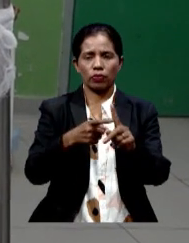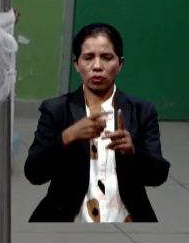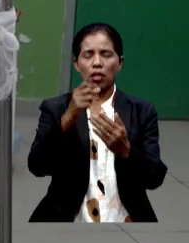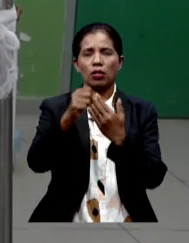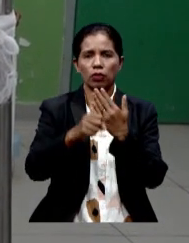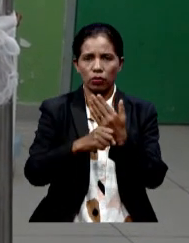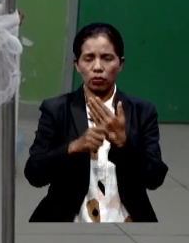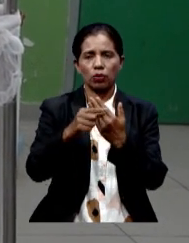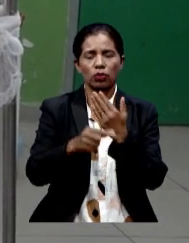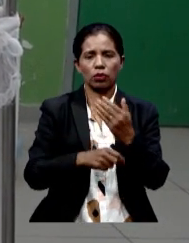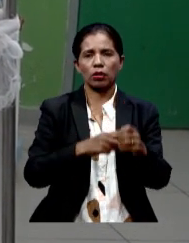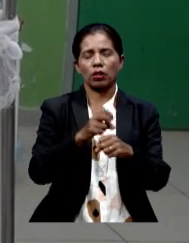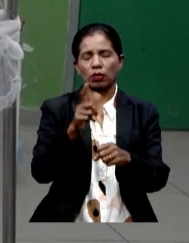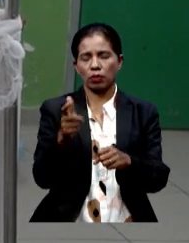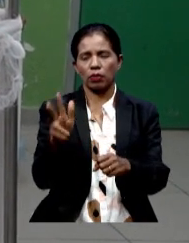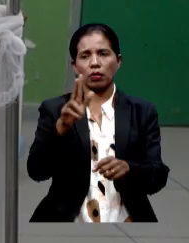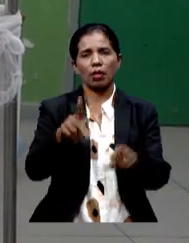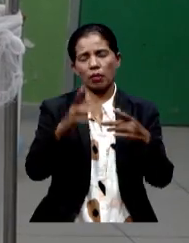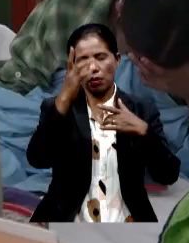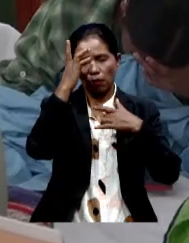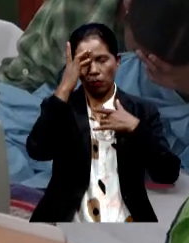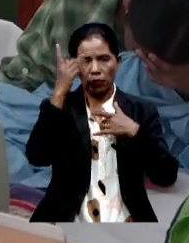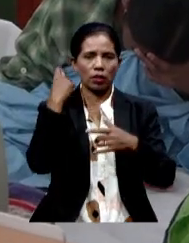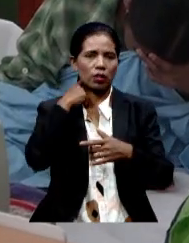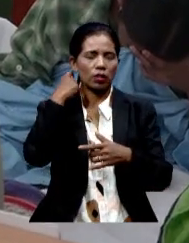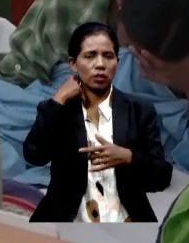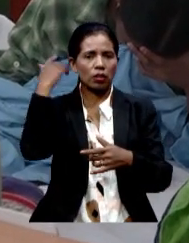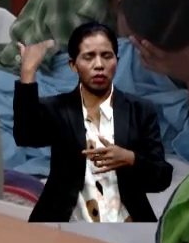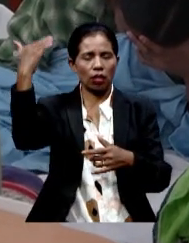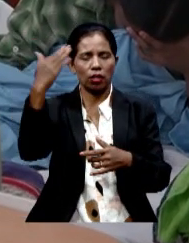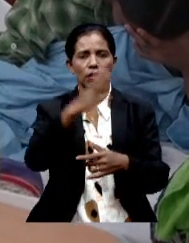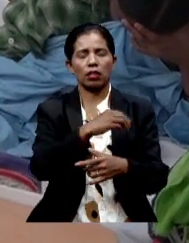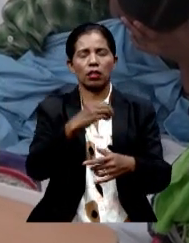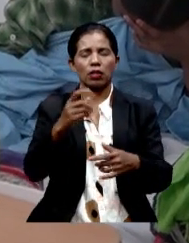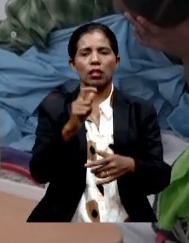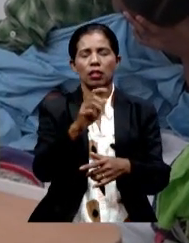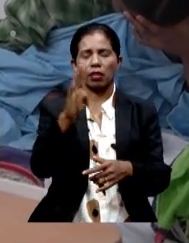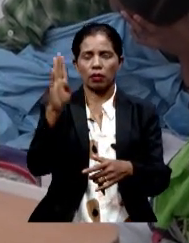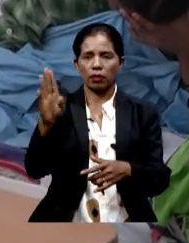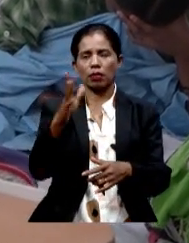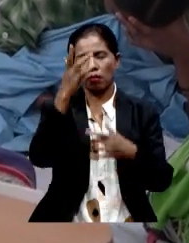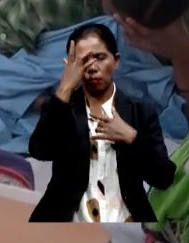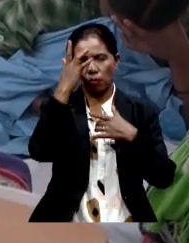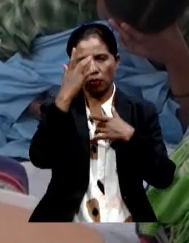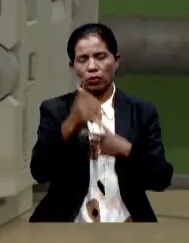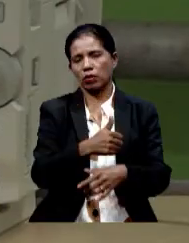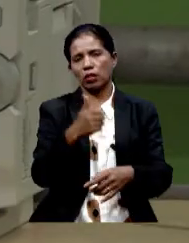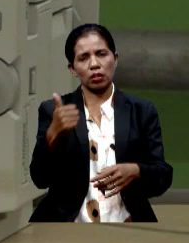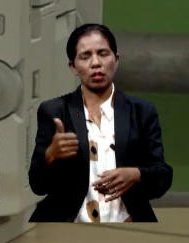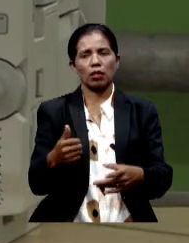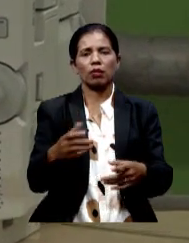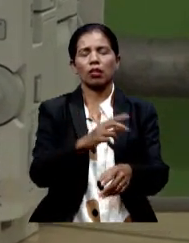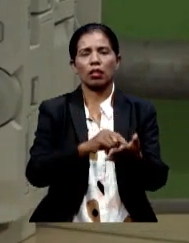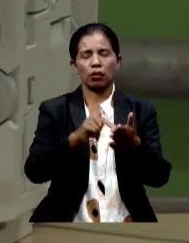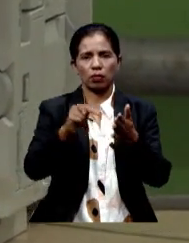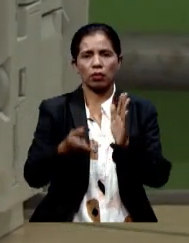rua runulurecin rua hatudu, ema sofre moras hipertensão, colesterol, tuberculose no moras crônico siraceluctan e a número